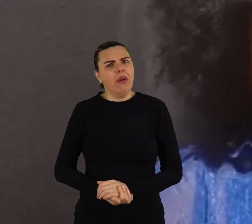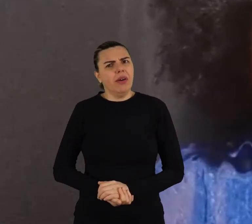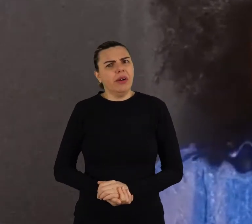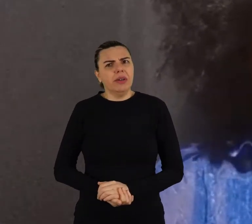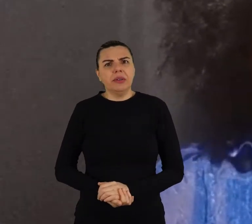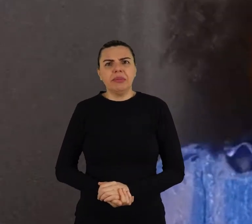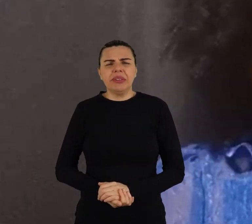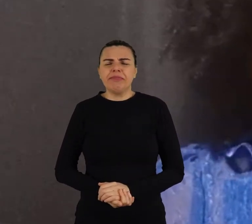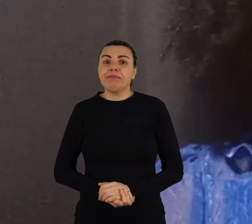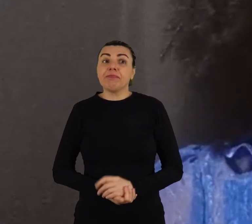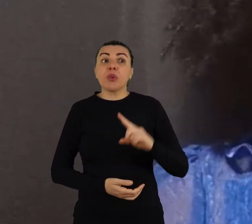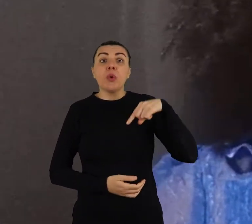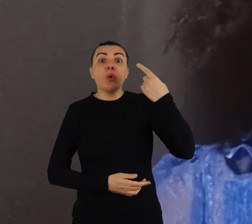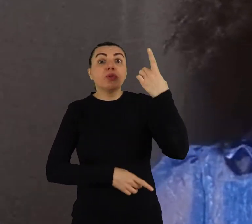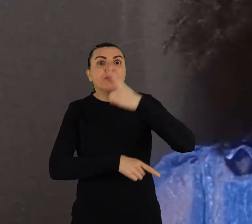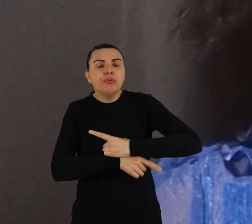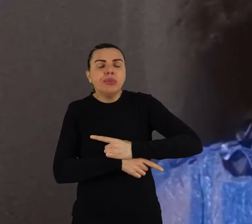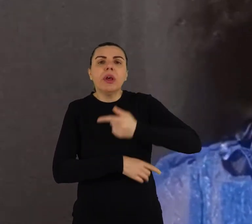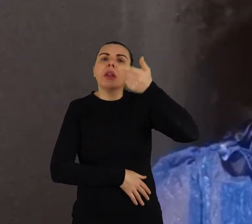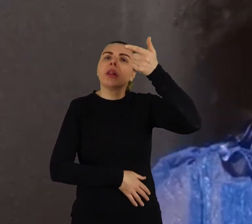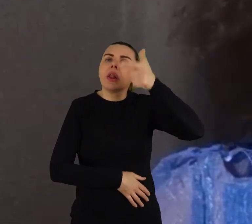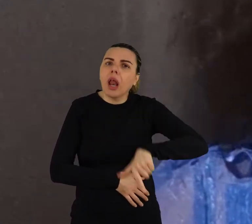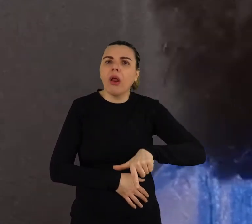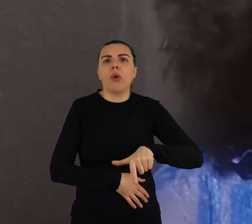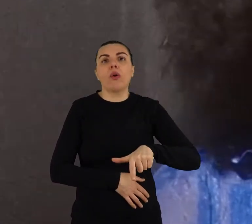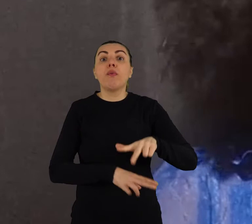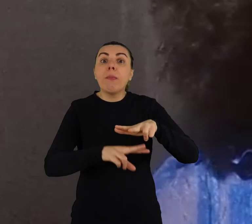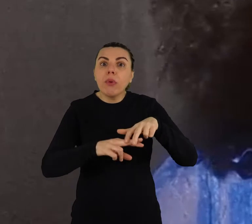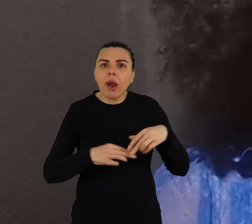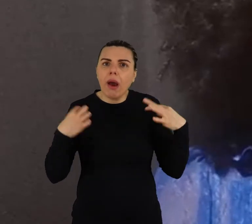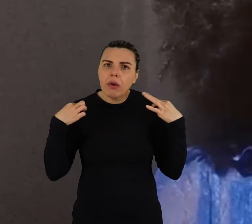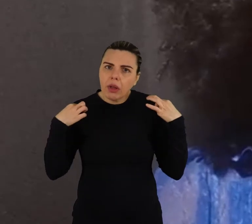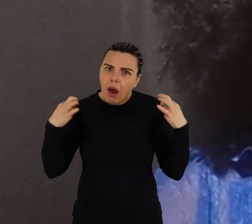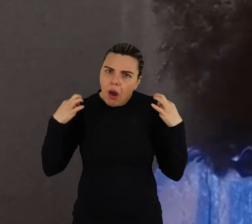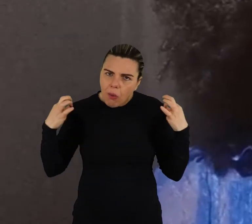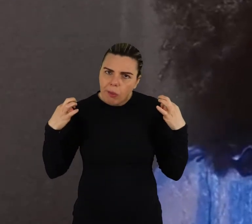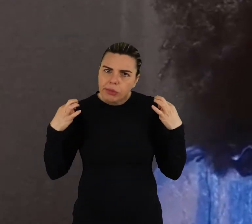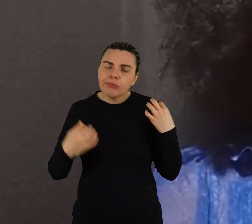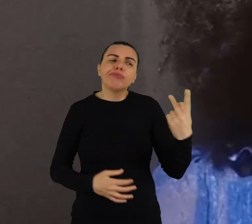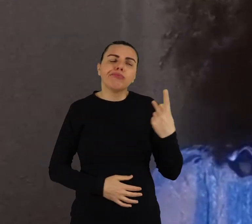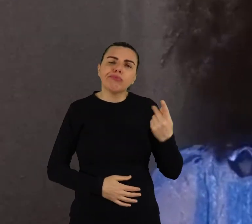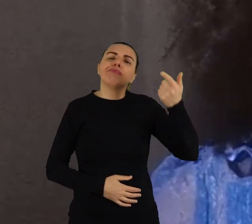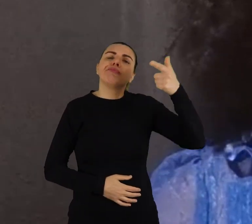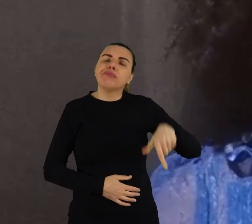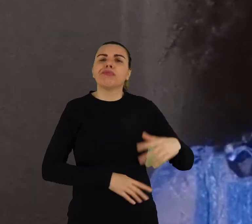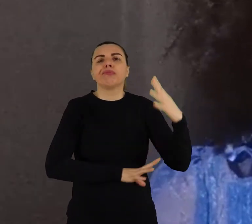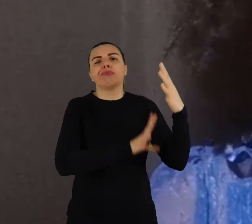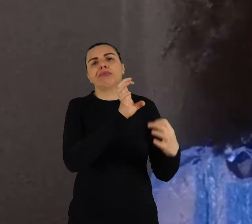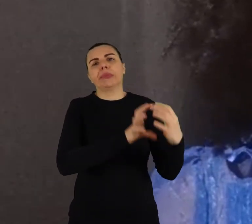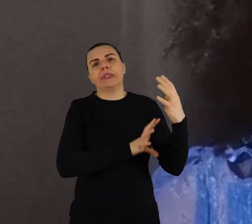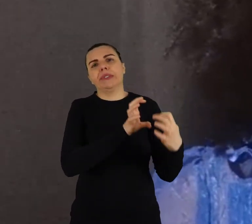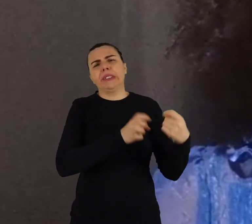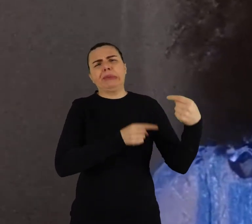para um lado e outro. E num outro dia, mais uma vez, por causa da minha roupa, a gente começou uma outra